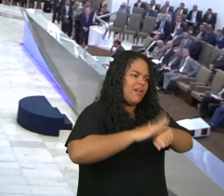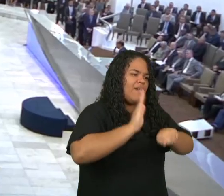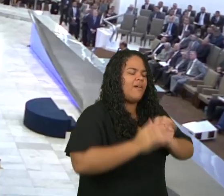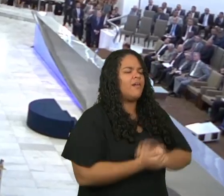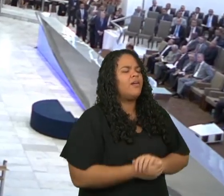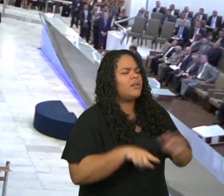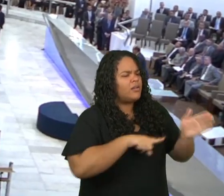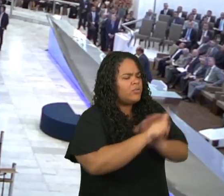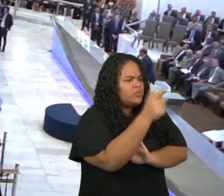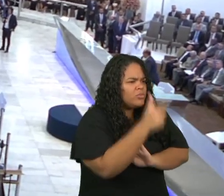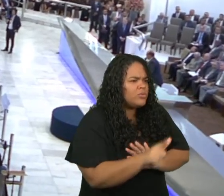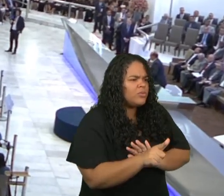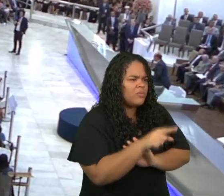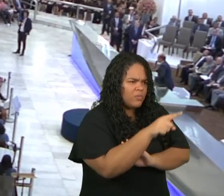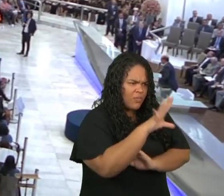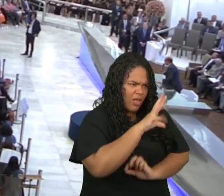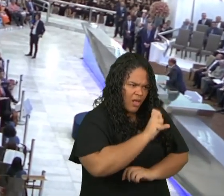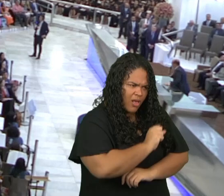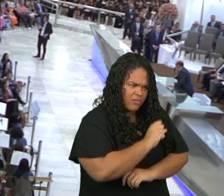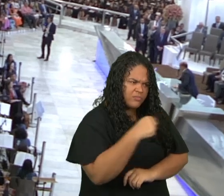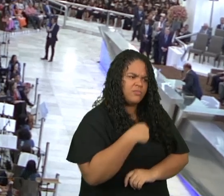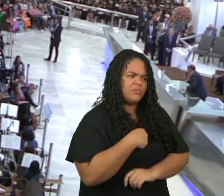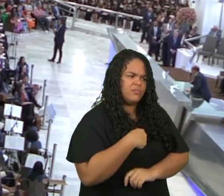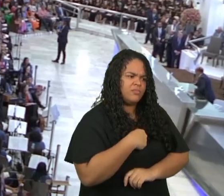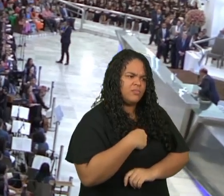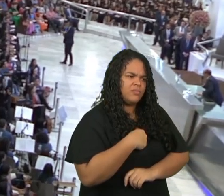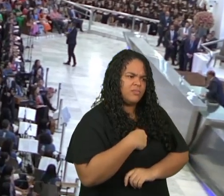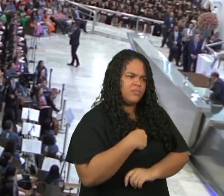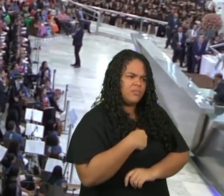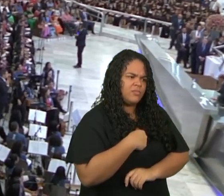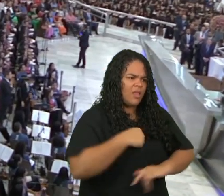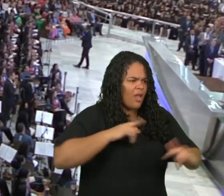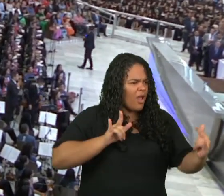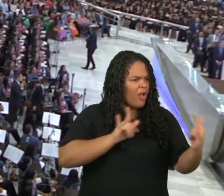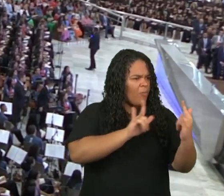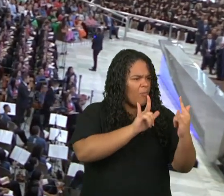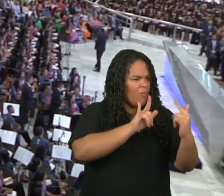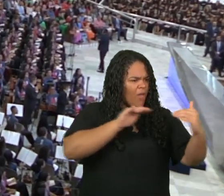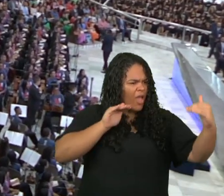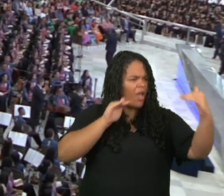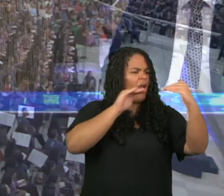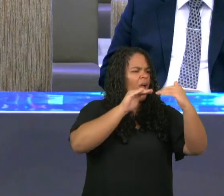agapaô, tu me amas como eu te amo.